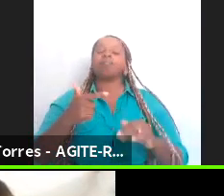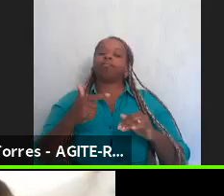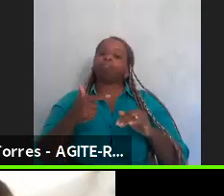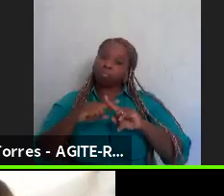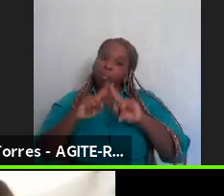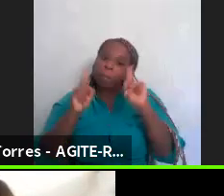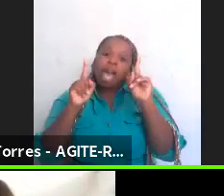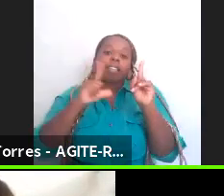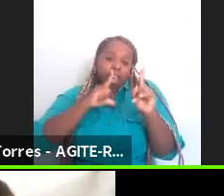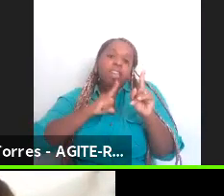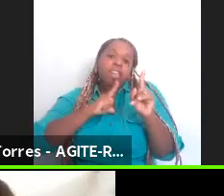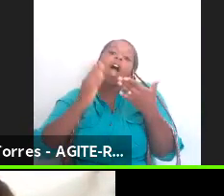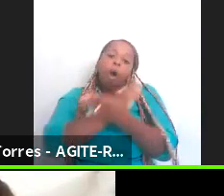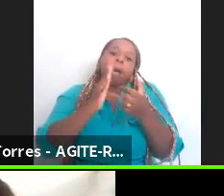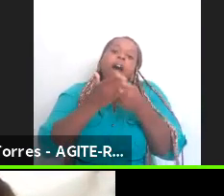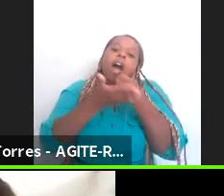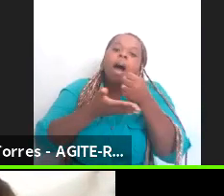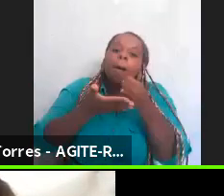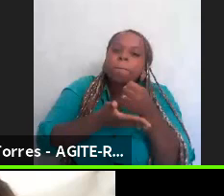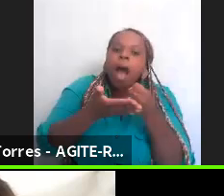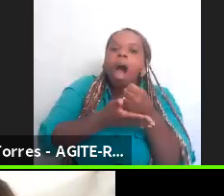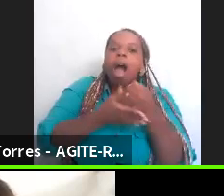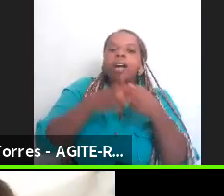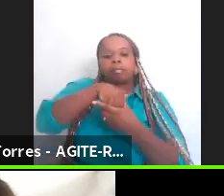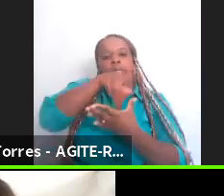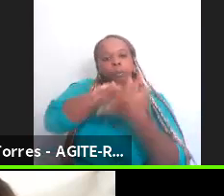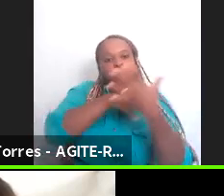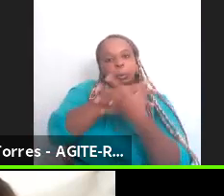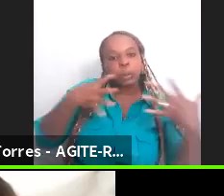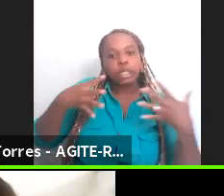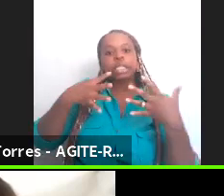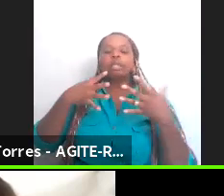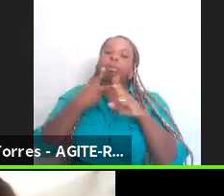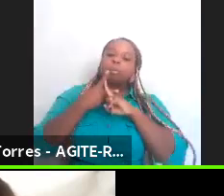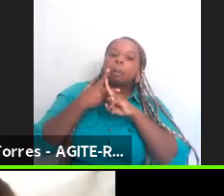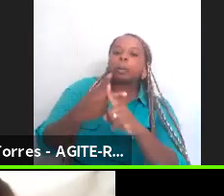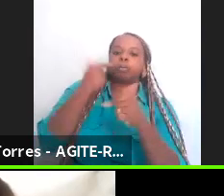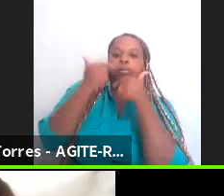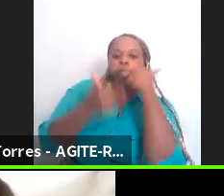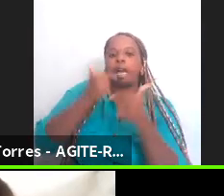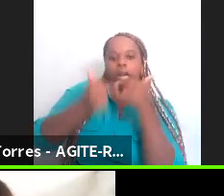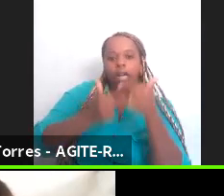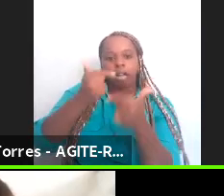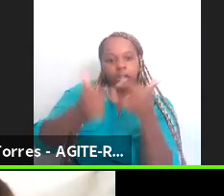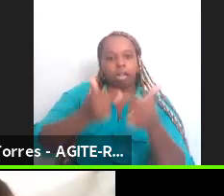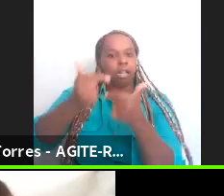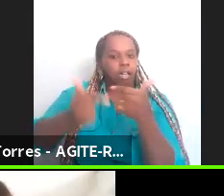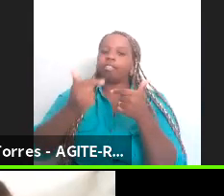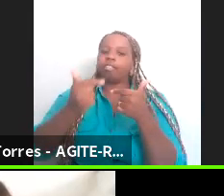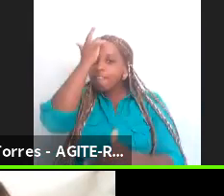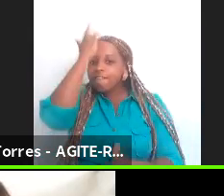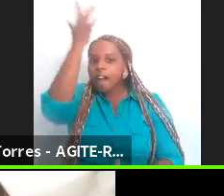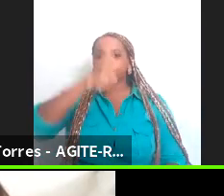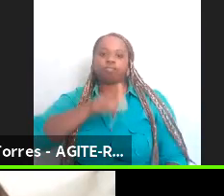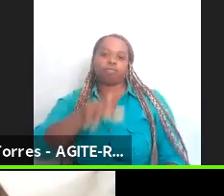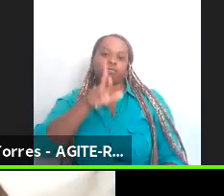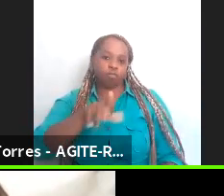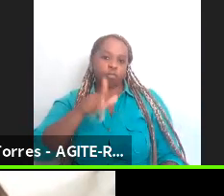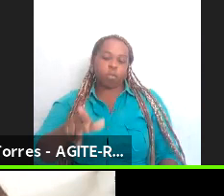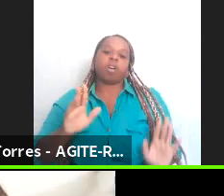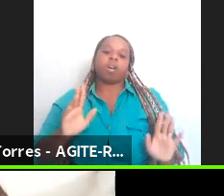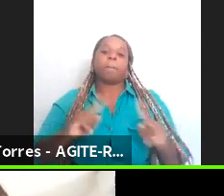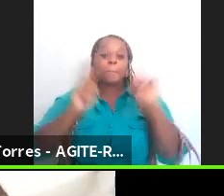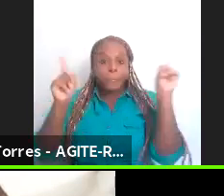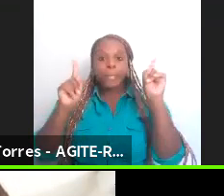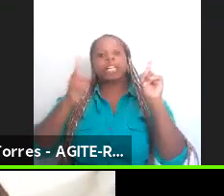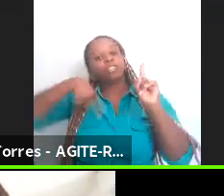algum respaldo curricular, né? Para a gente buscar trabalhos, né? Sei que não é fácil. A gente fez esse